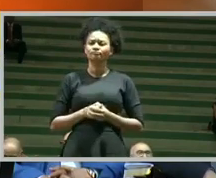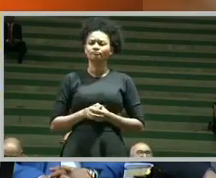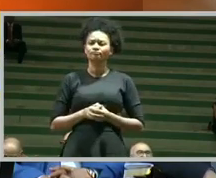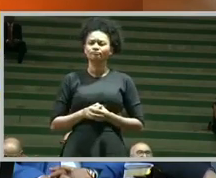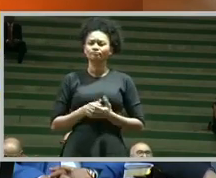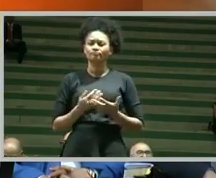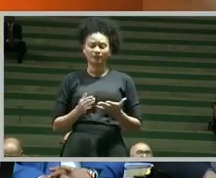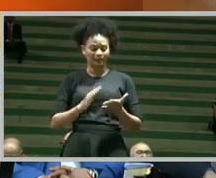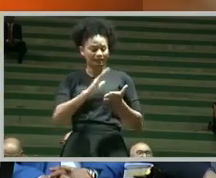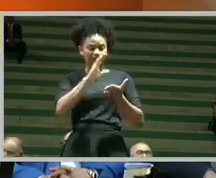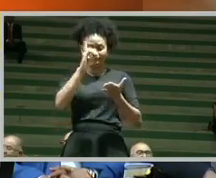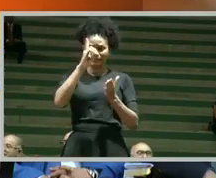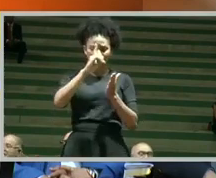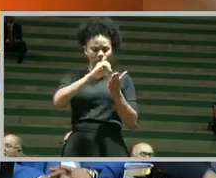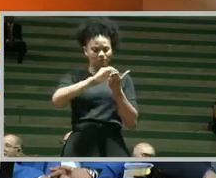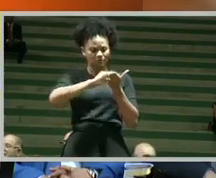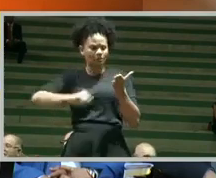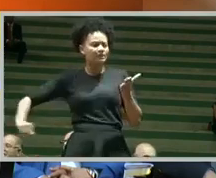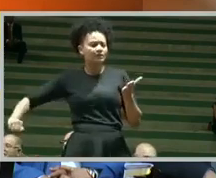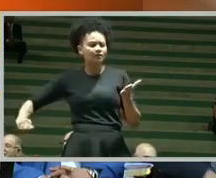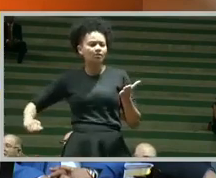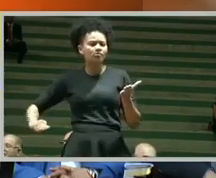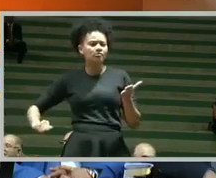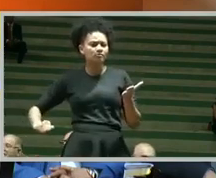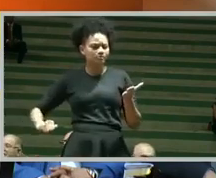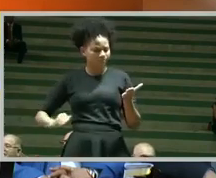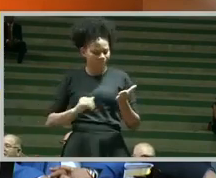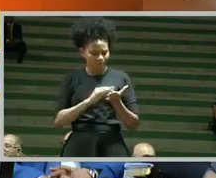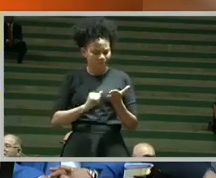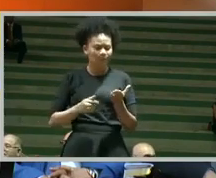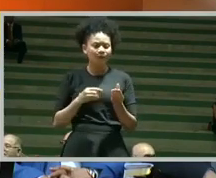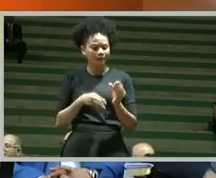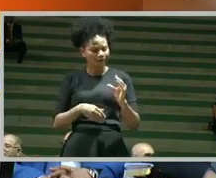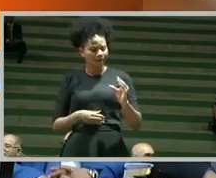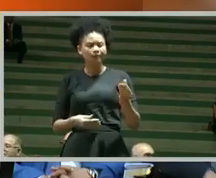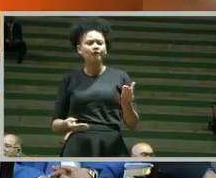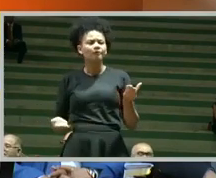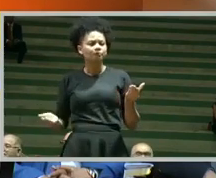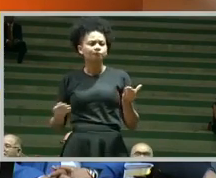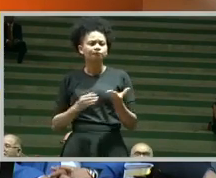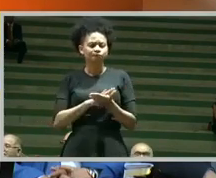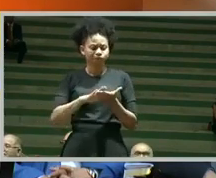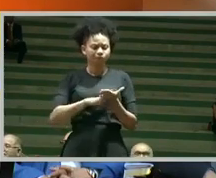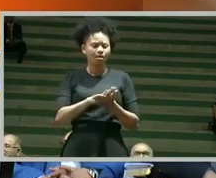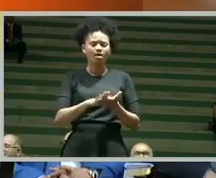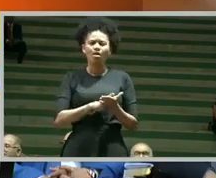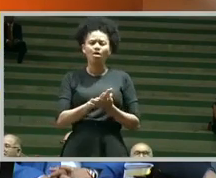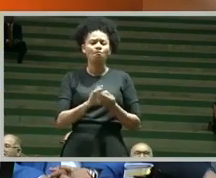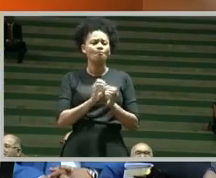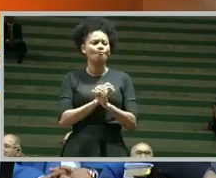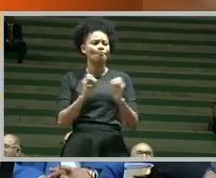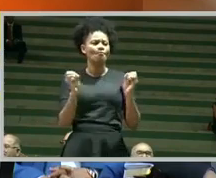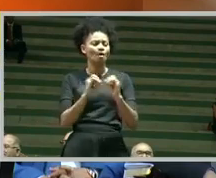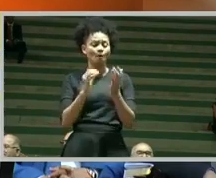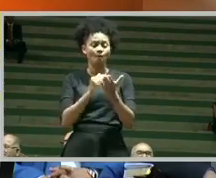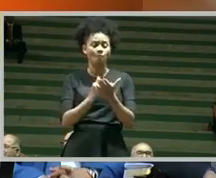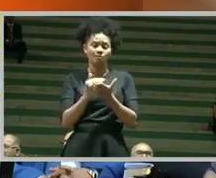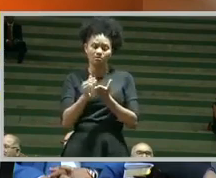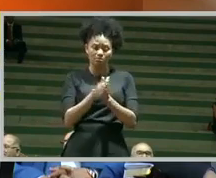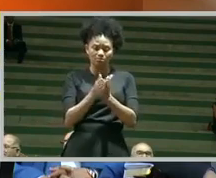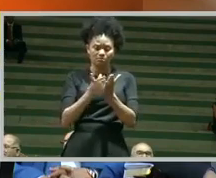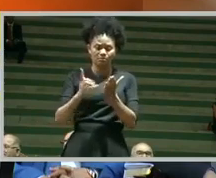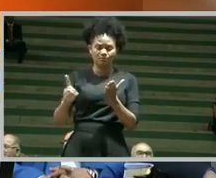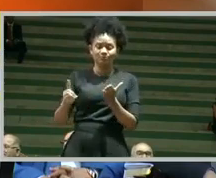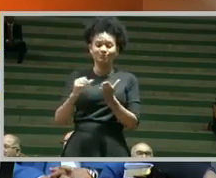Tire Deus da Bíblia. O que é que sobra da Bíblia? Nada. Porque olha como começa a Bíblia.